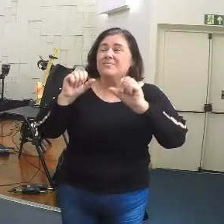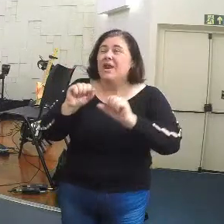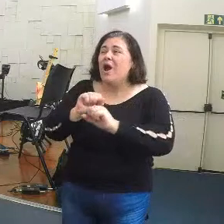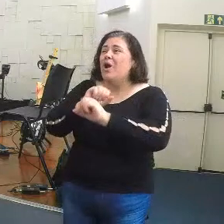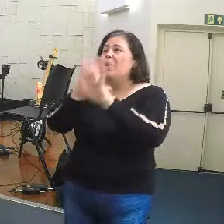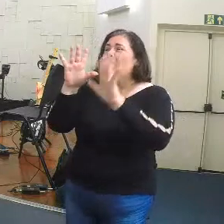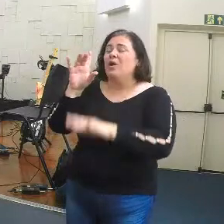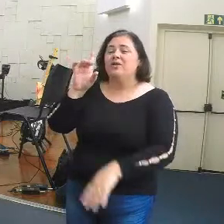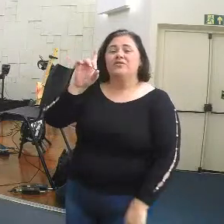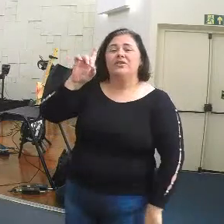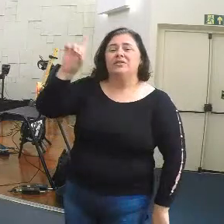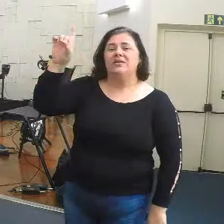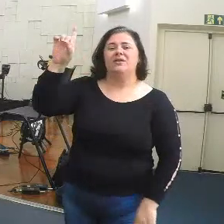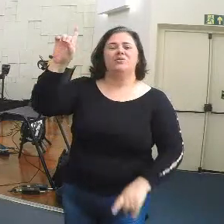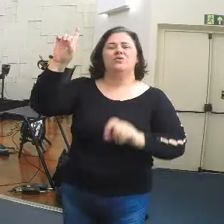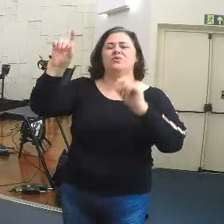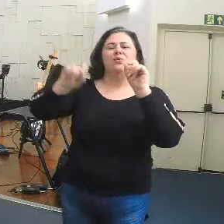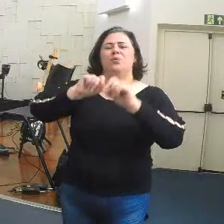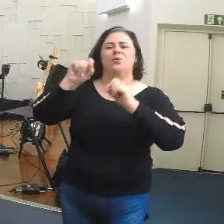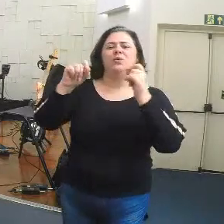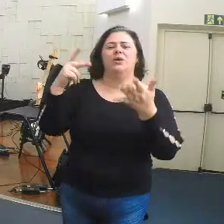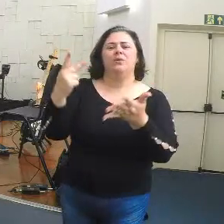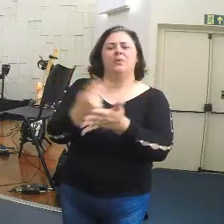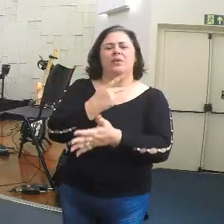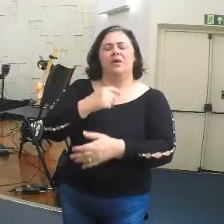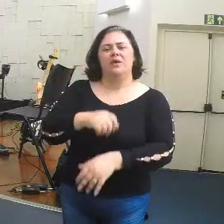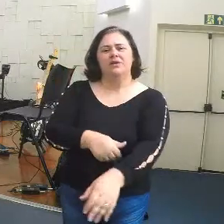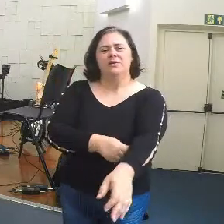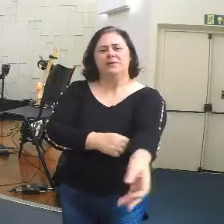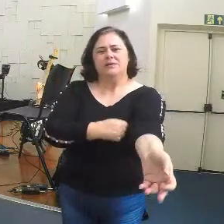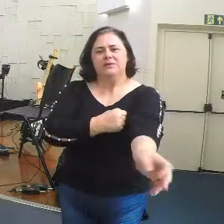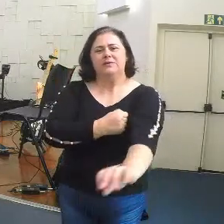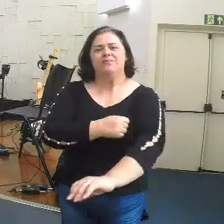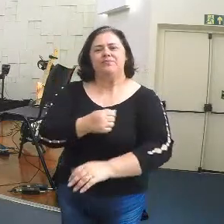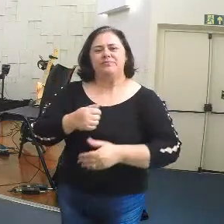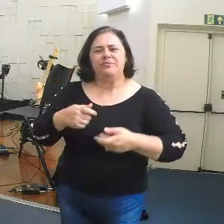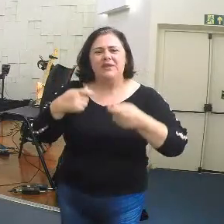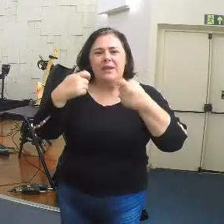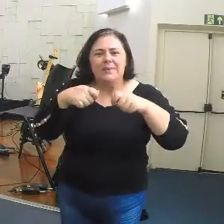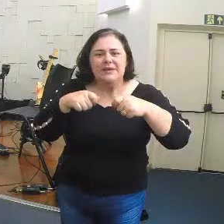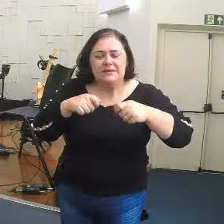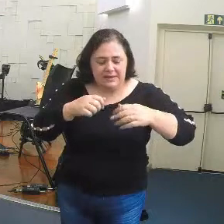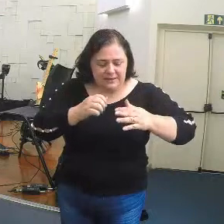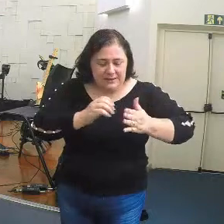confiado no poder do Espírito Santo de Deus, abre